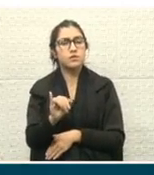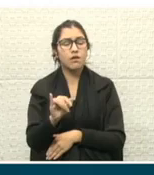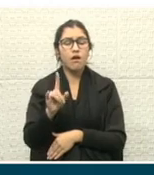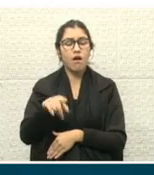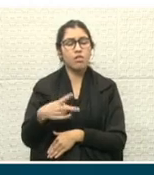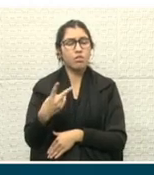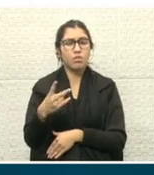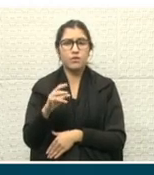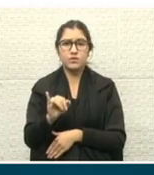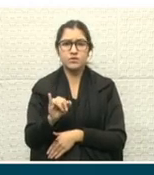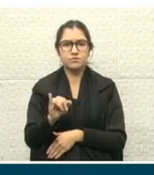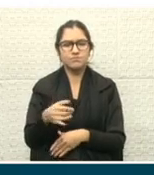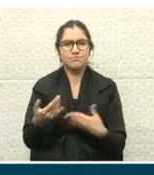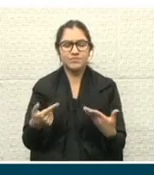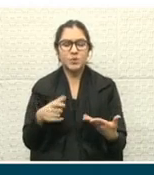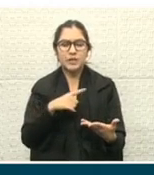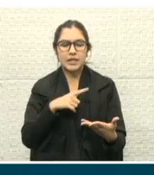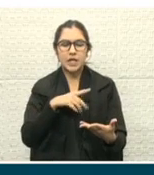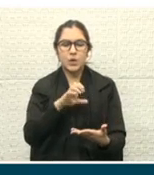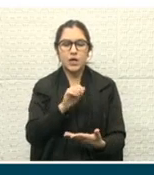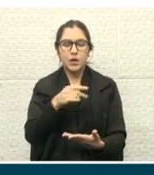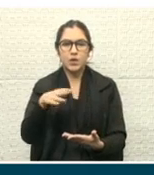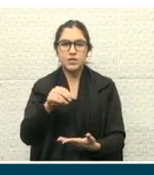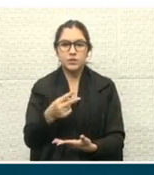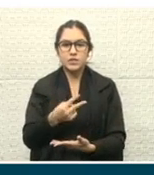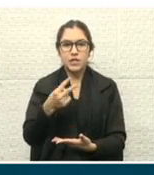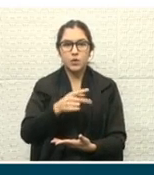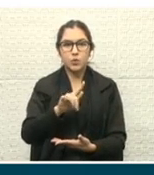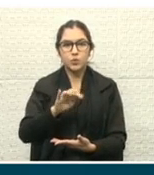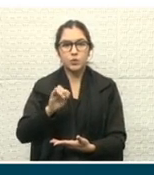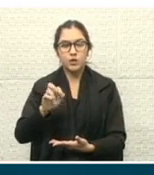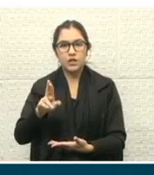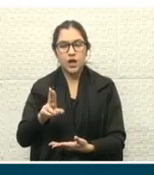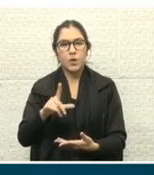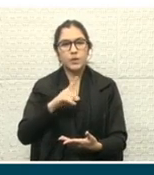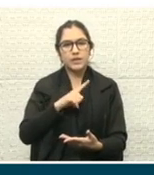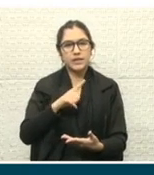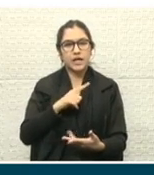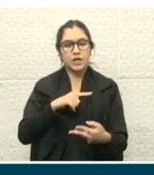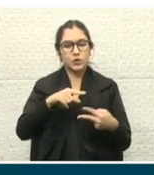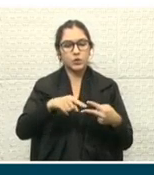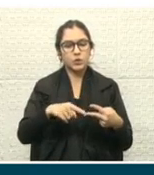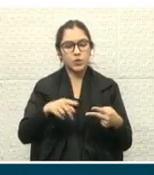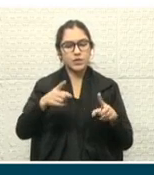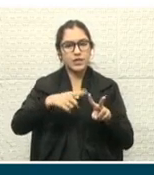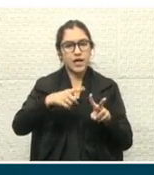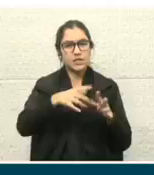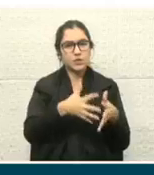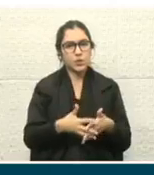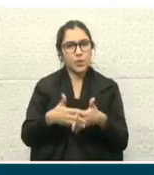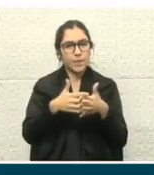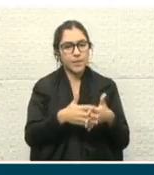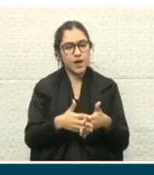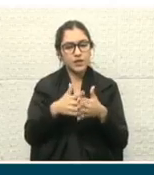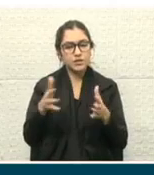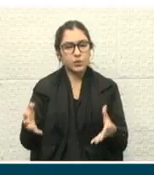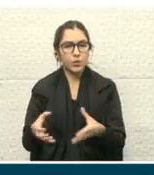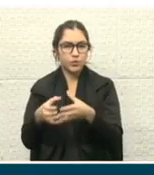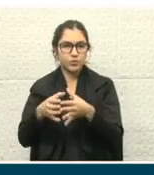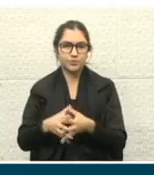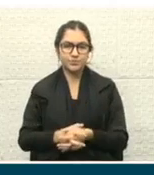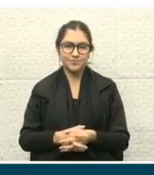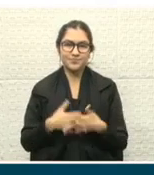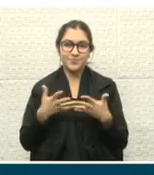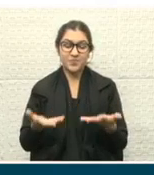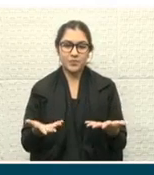é 2i. Então, eu tenho uma equação do segundo grau que possui duas raízes complexas conjugadas.